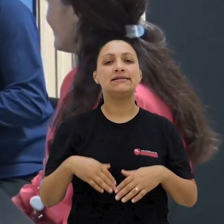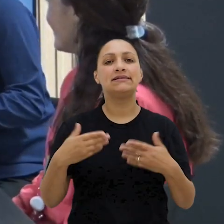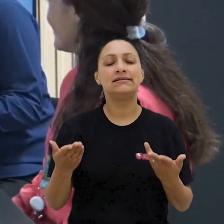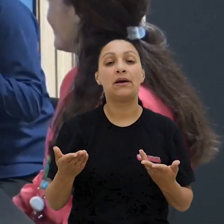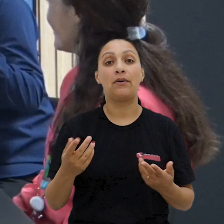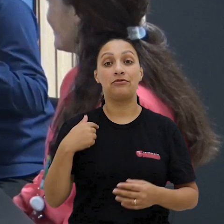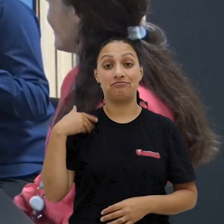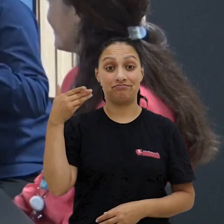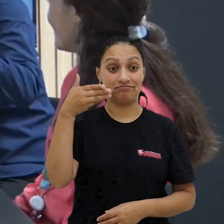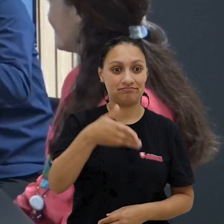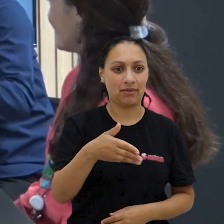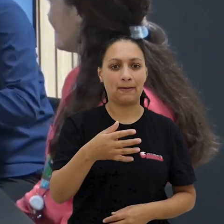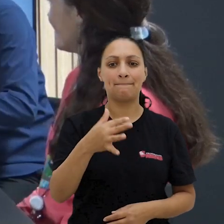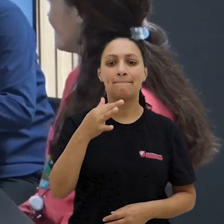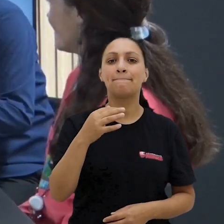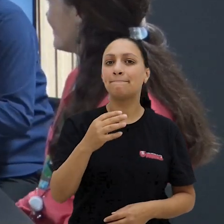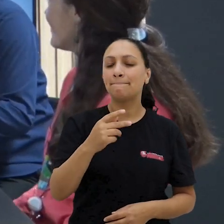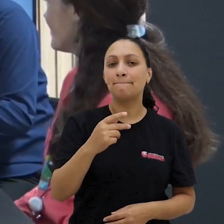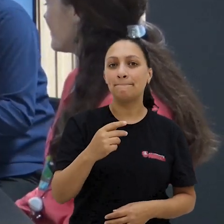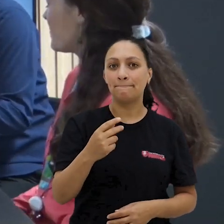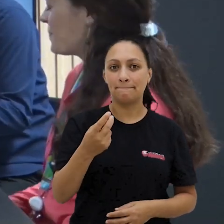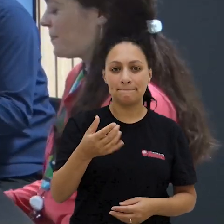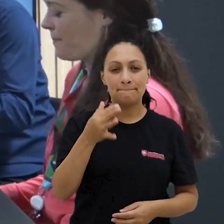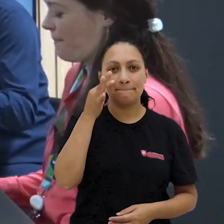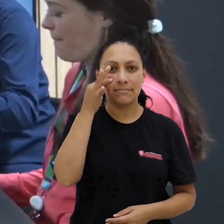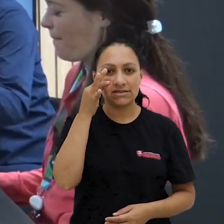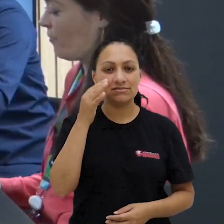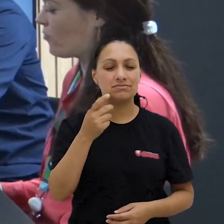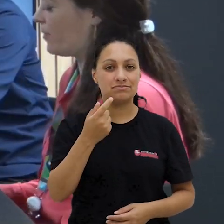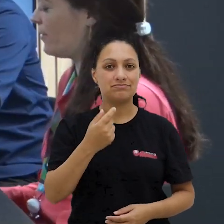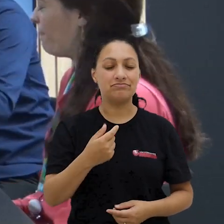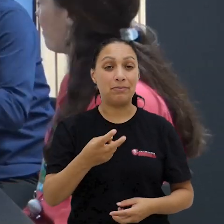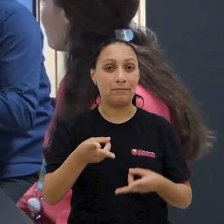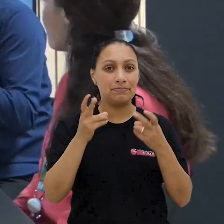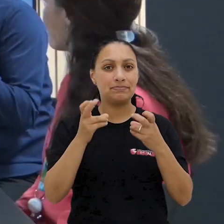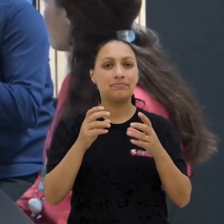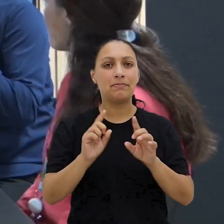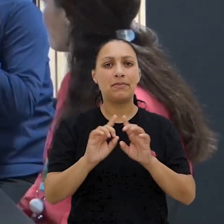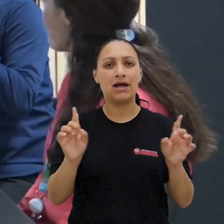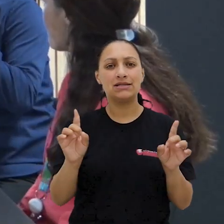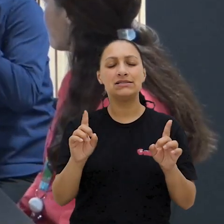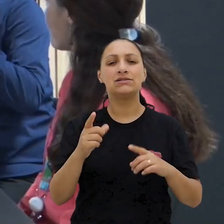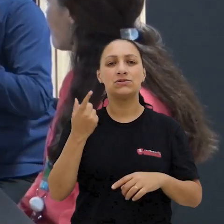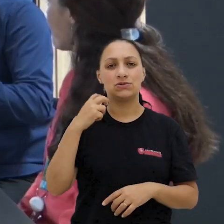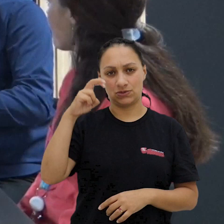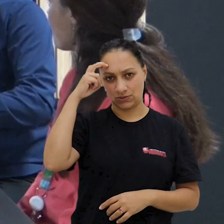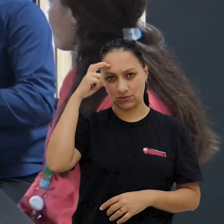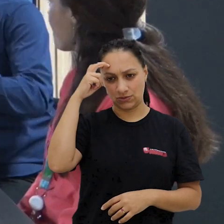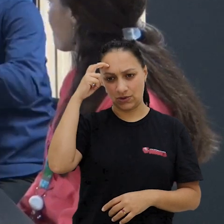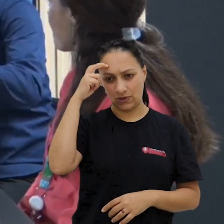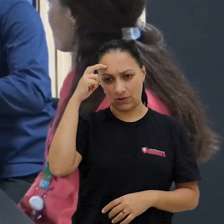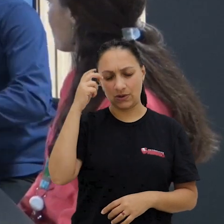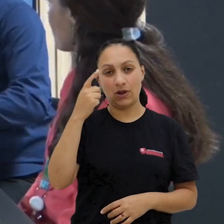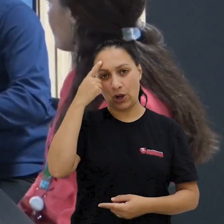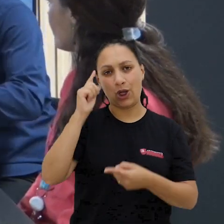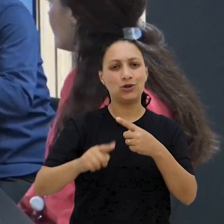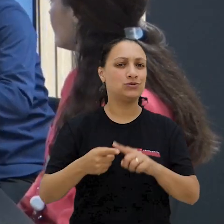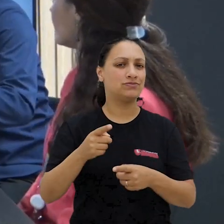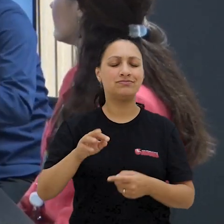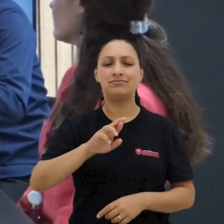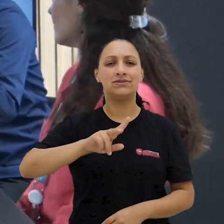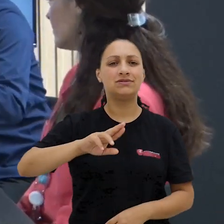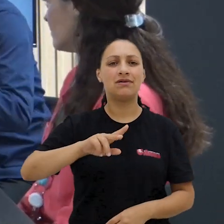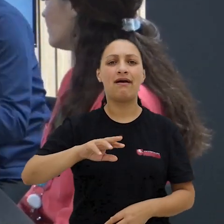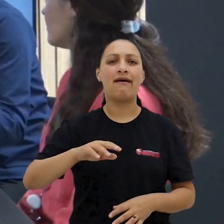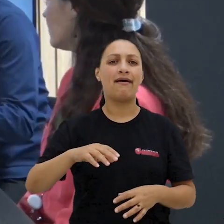né, pessoalmente, o quanto ia a cidade do lado. Mas, de novo, é cultura e a gente, aquela lógica, tipo, não, mas tá na internet,